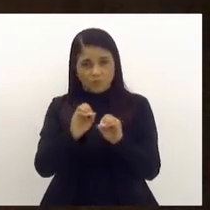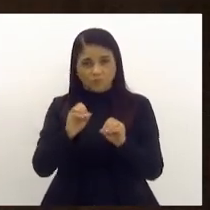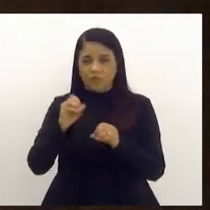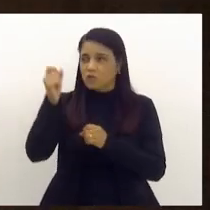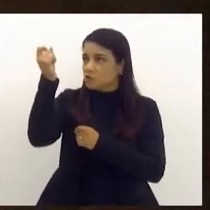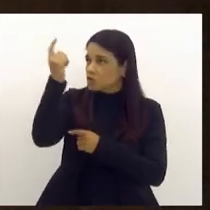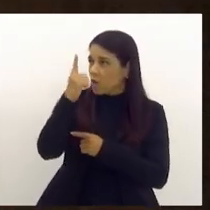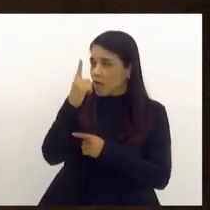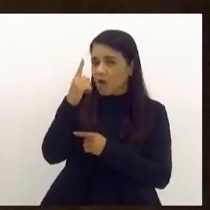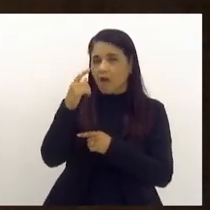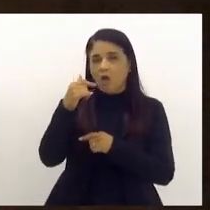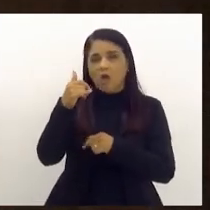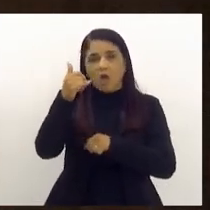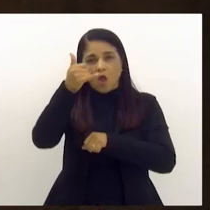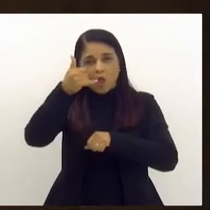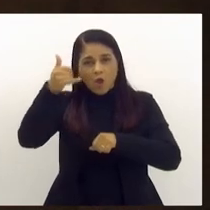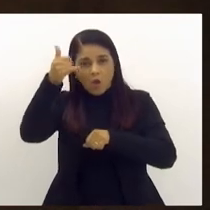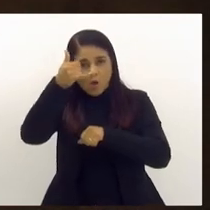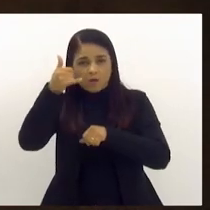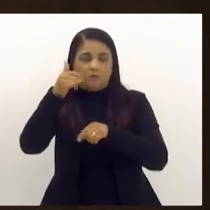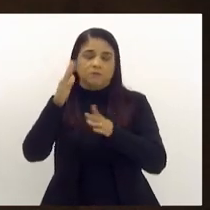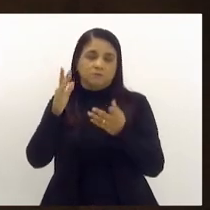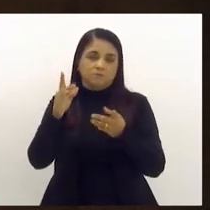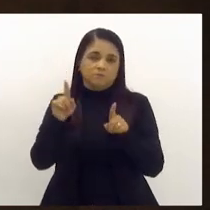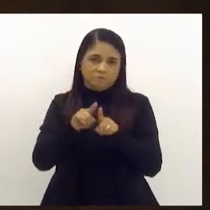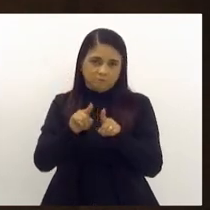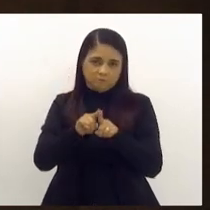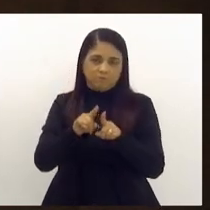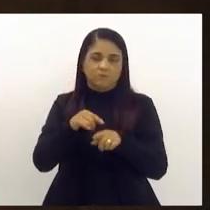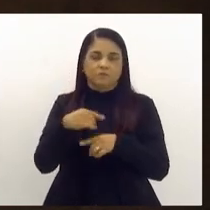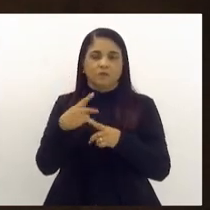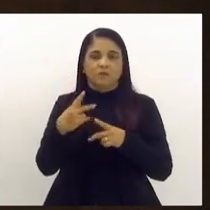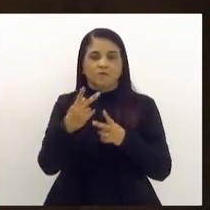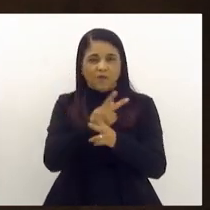solar, eólica, etc. Isso foi